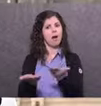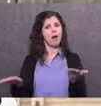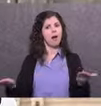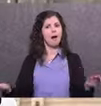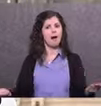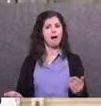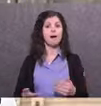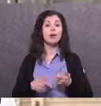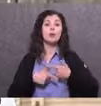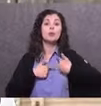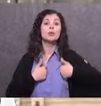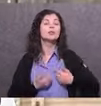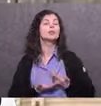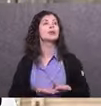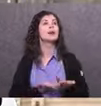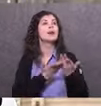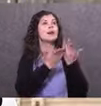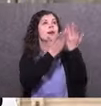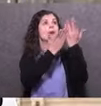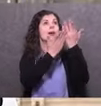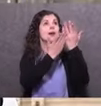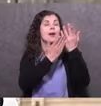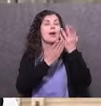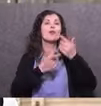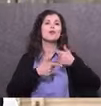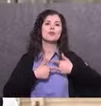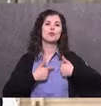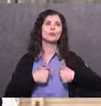Corações ao alto.